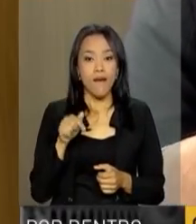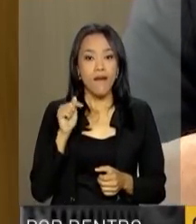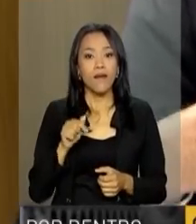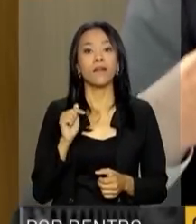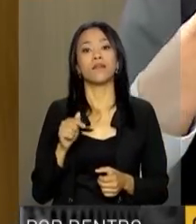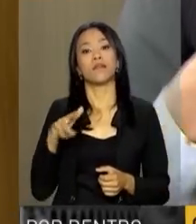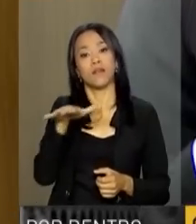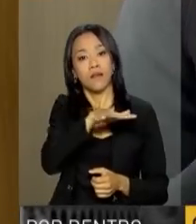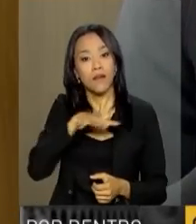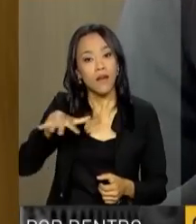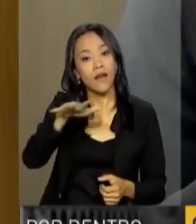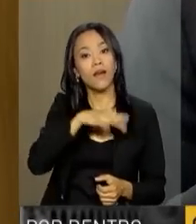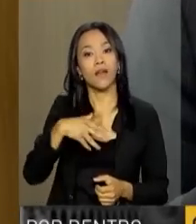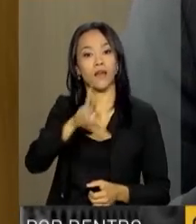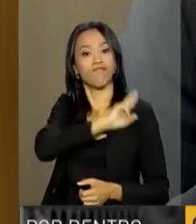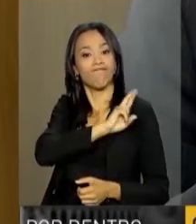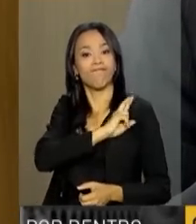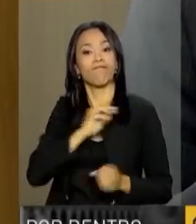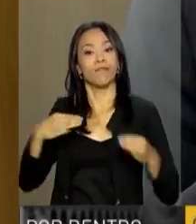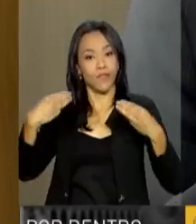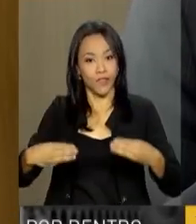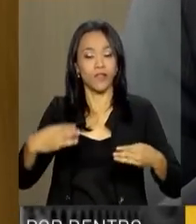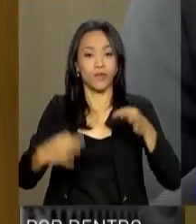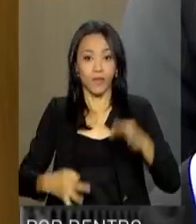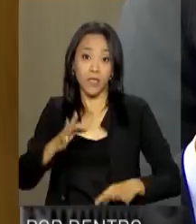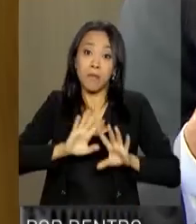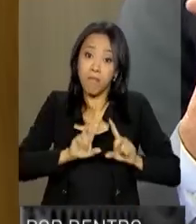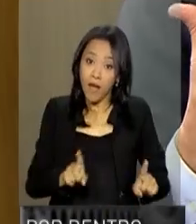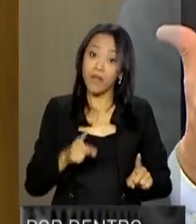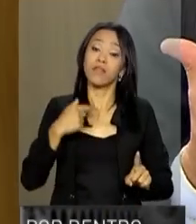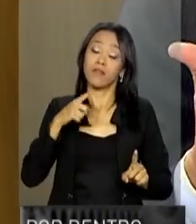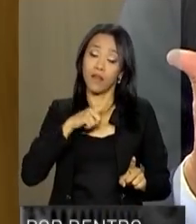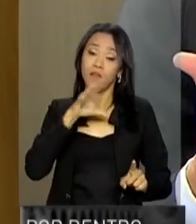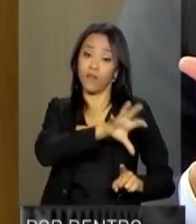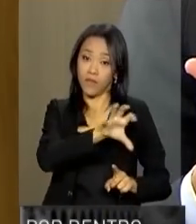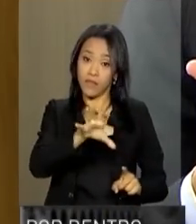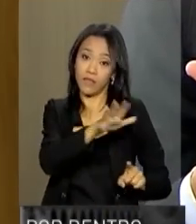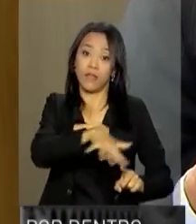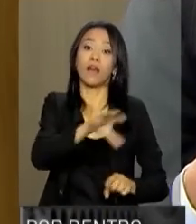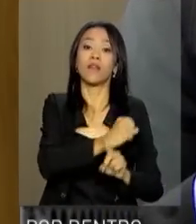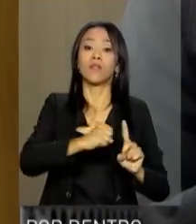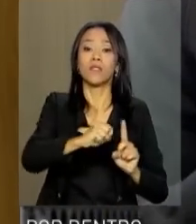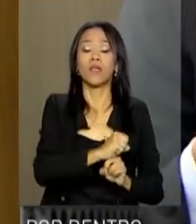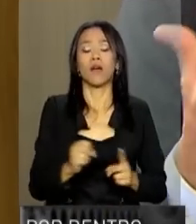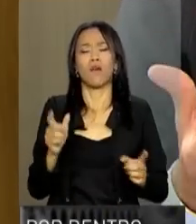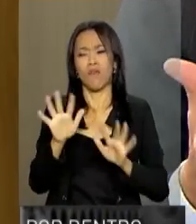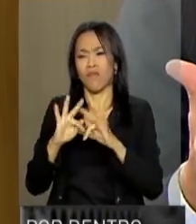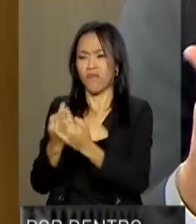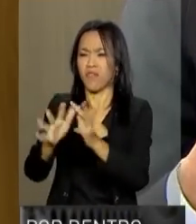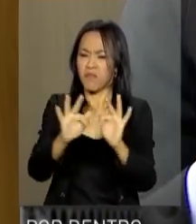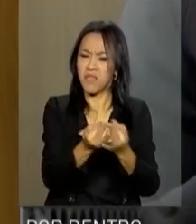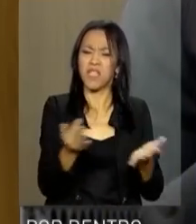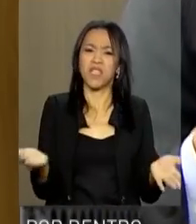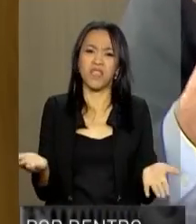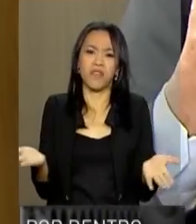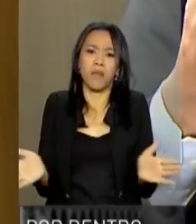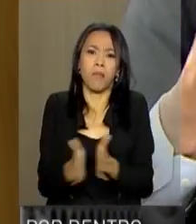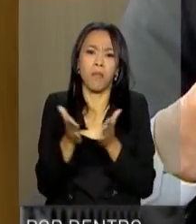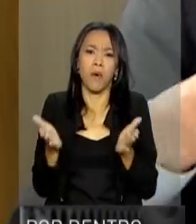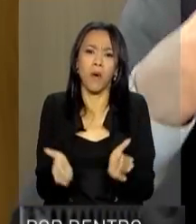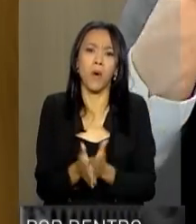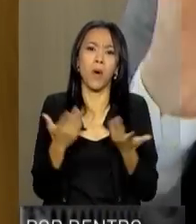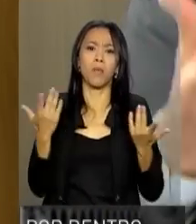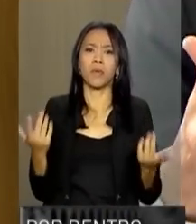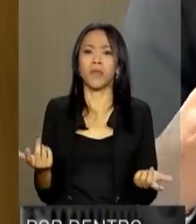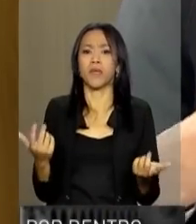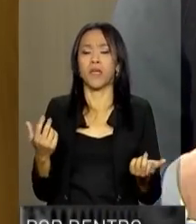ministério da justiça mas ela tem um enorme impacto social né a quantidade de famílias que empobrecem pela questão da droga do chefe de família não